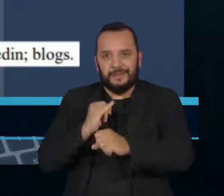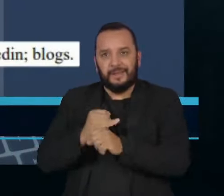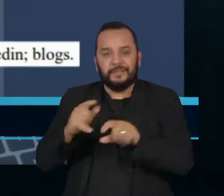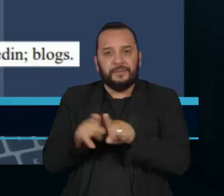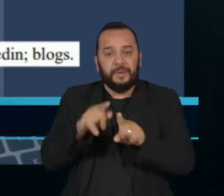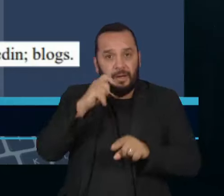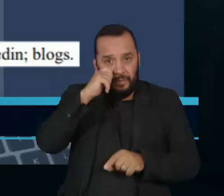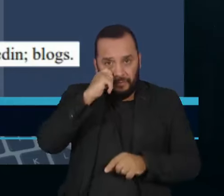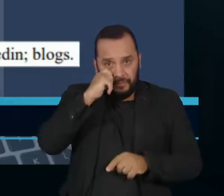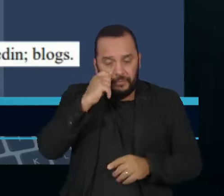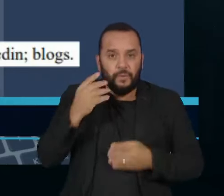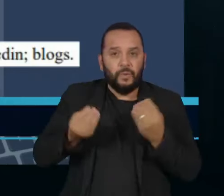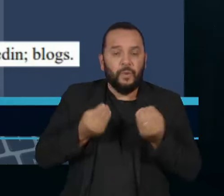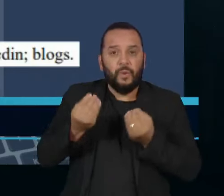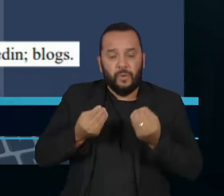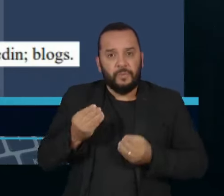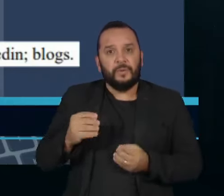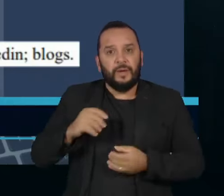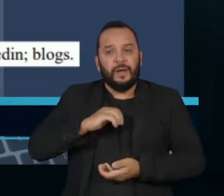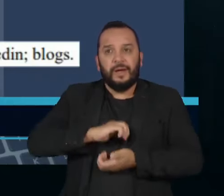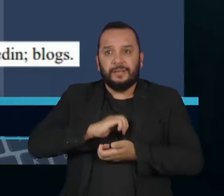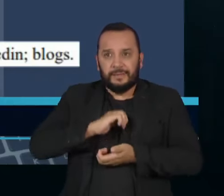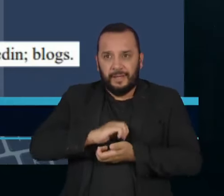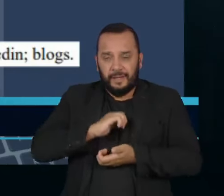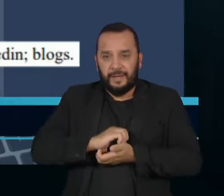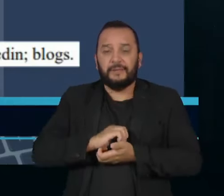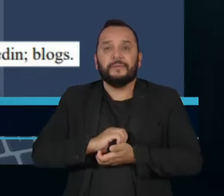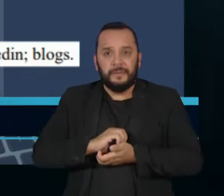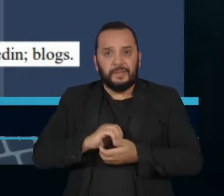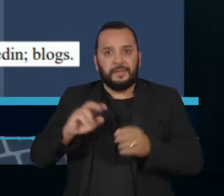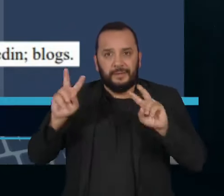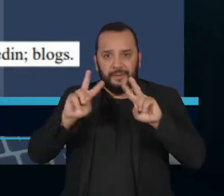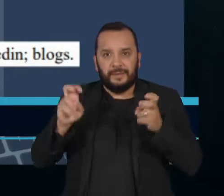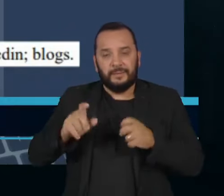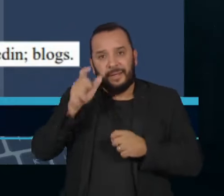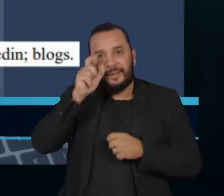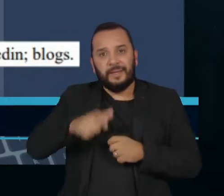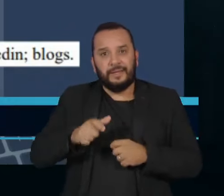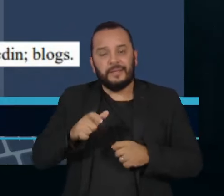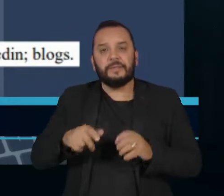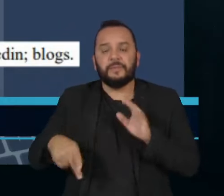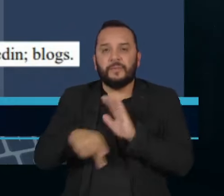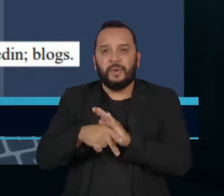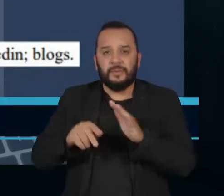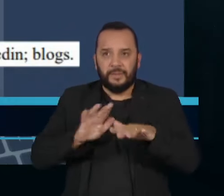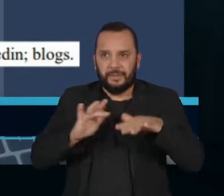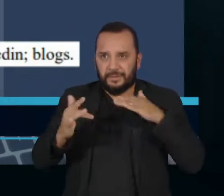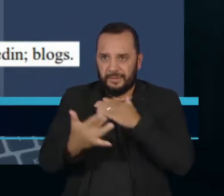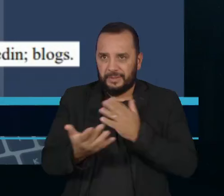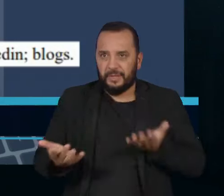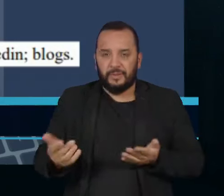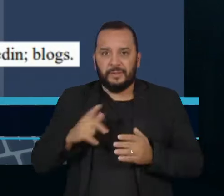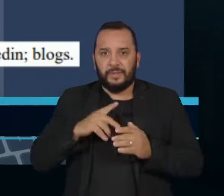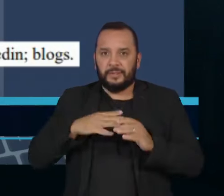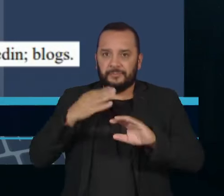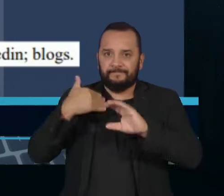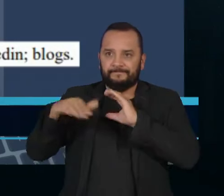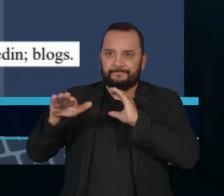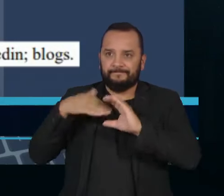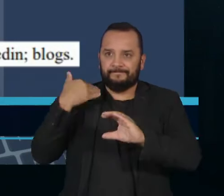real da presença digital do STF e de temas de interesse nas redes sociais por meio de mensagens